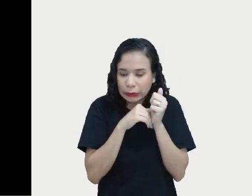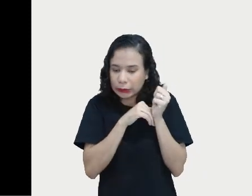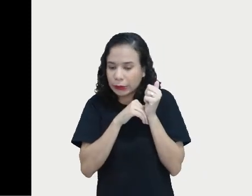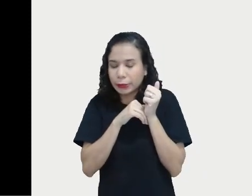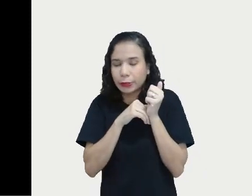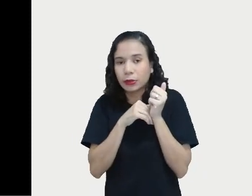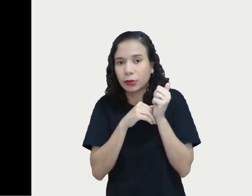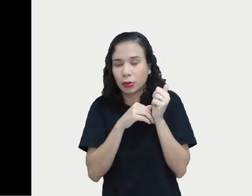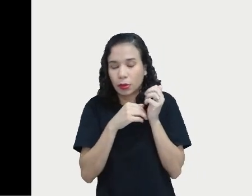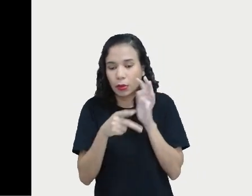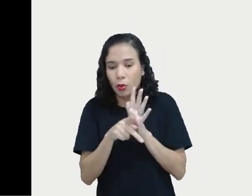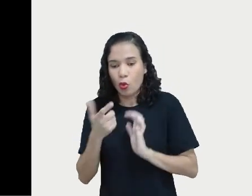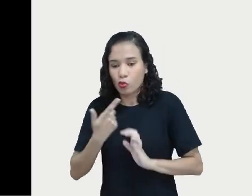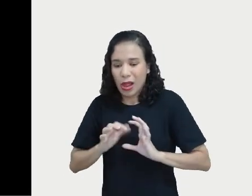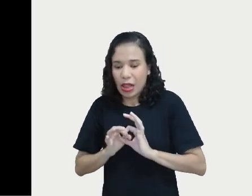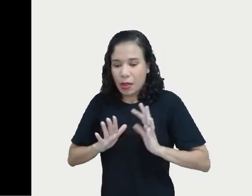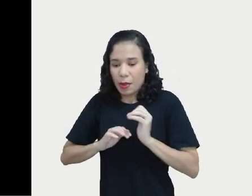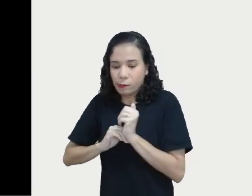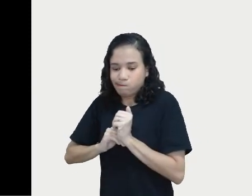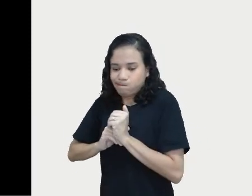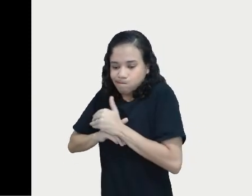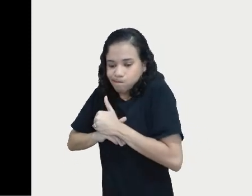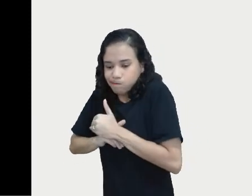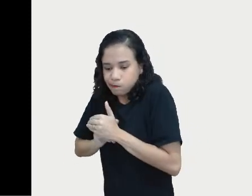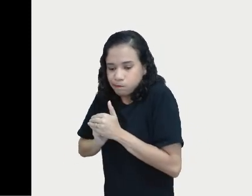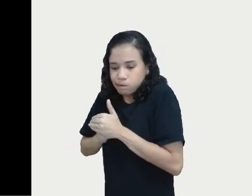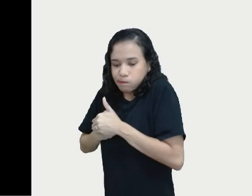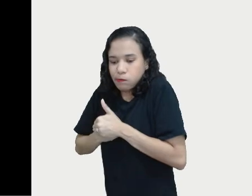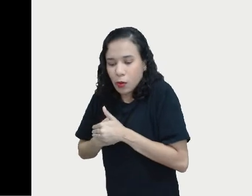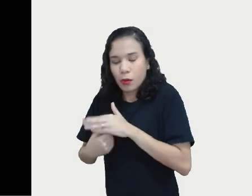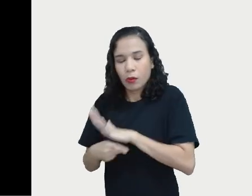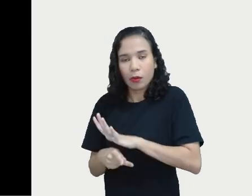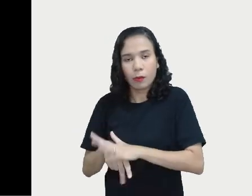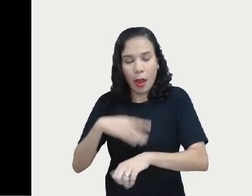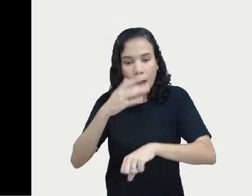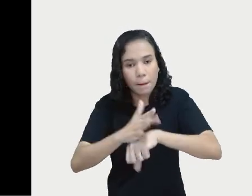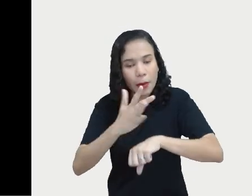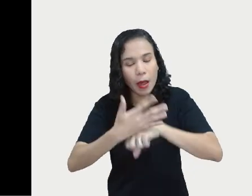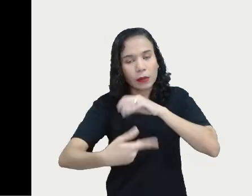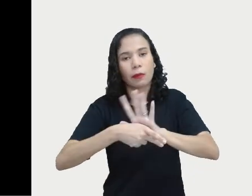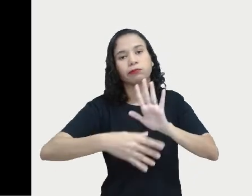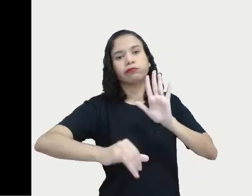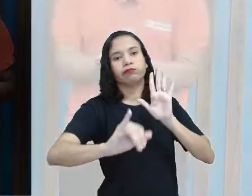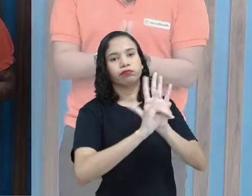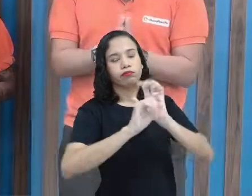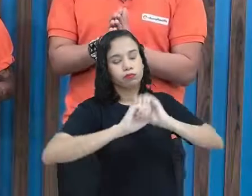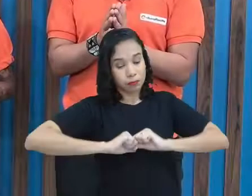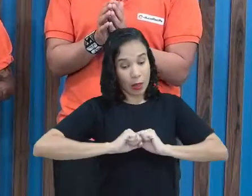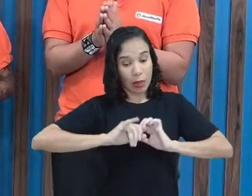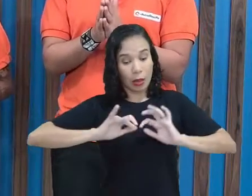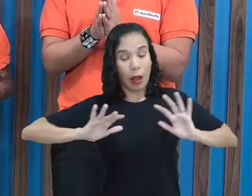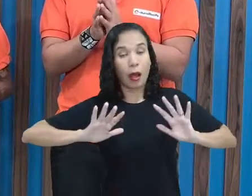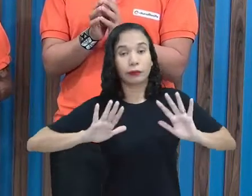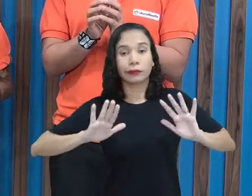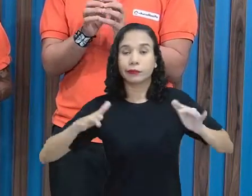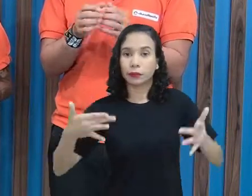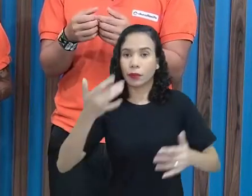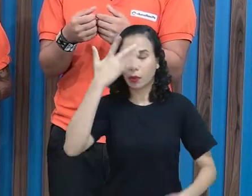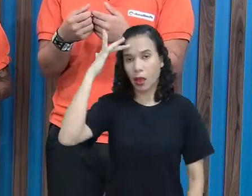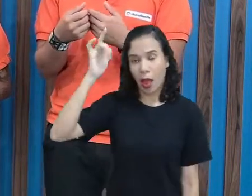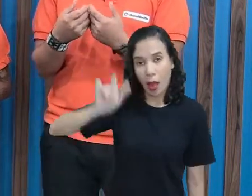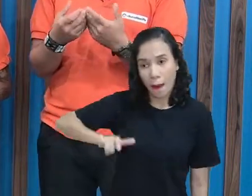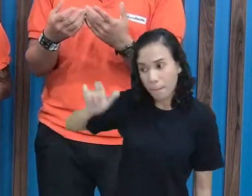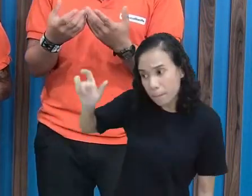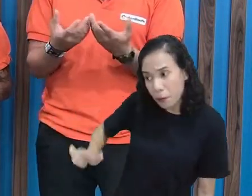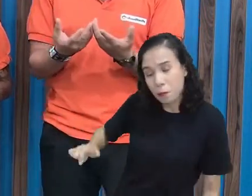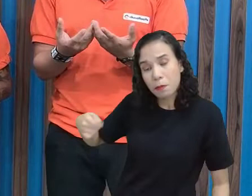terem liberdade, né, para exercer a sua identidade, então, essas pessoas